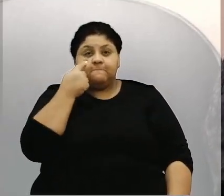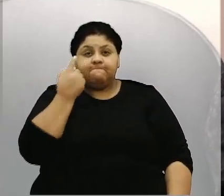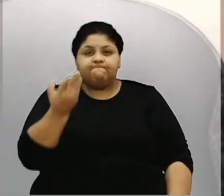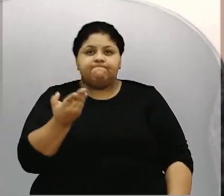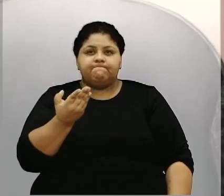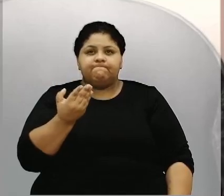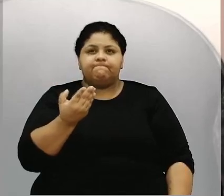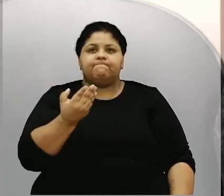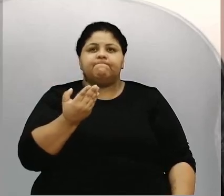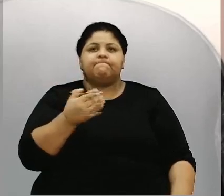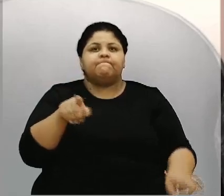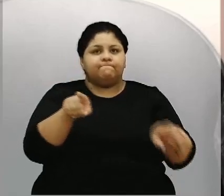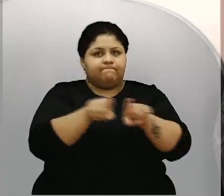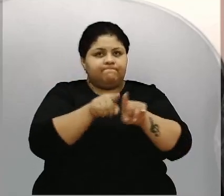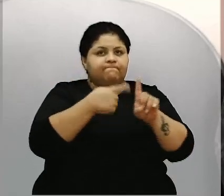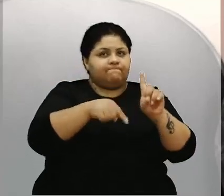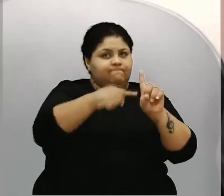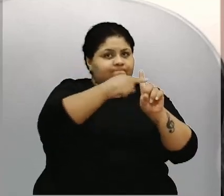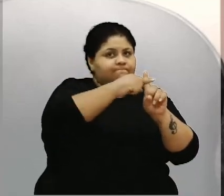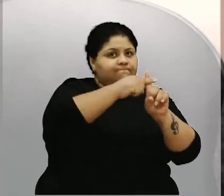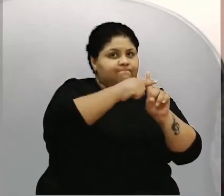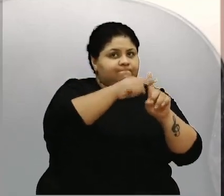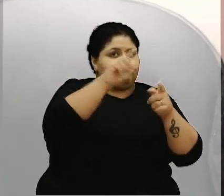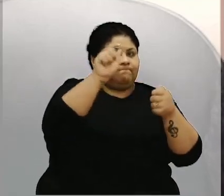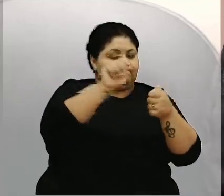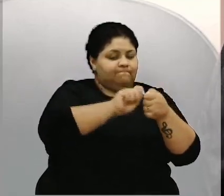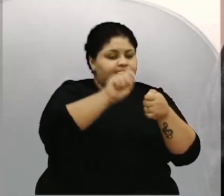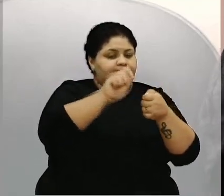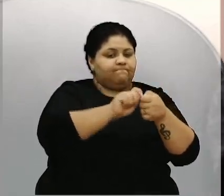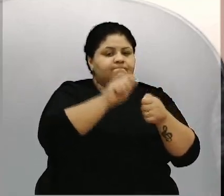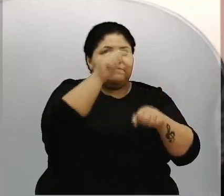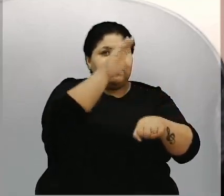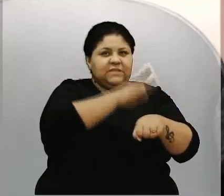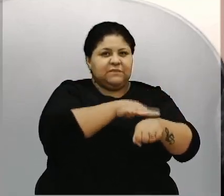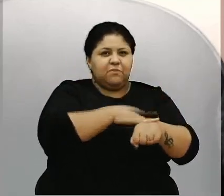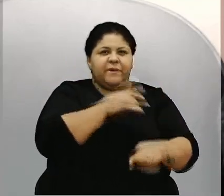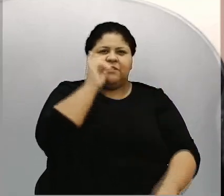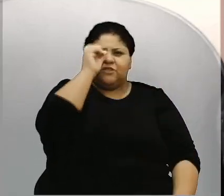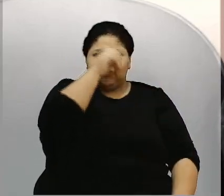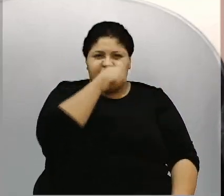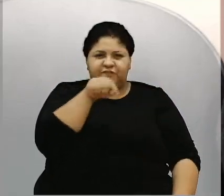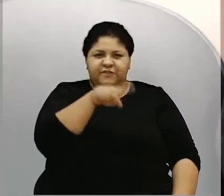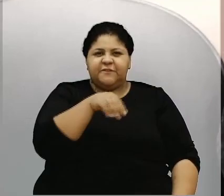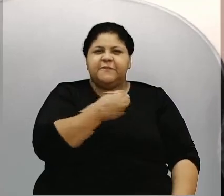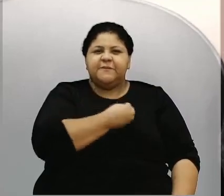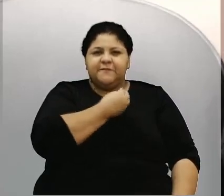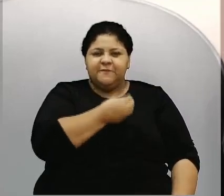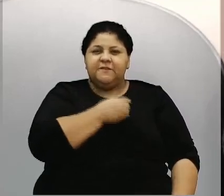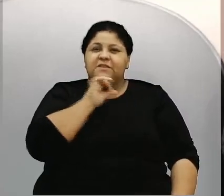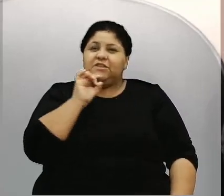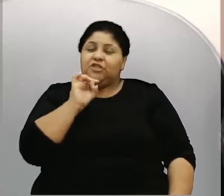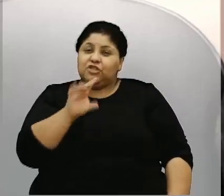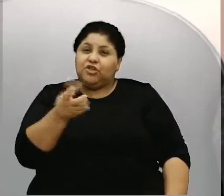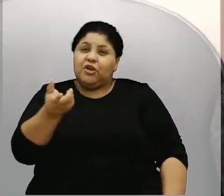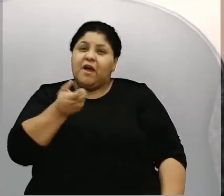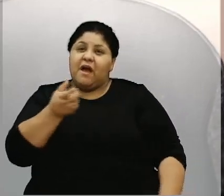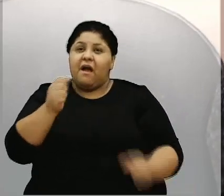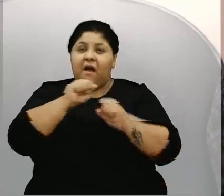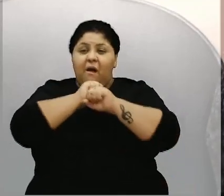coisas também positivas sendo feitas em relação a esse momento tão difícil que a gente vive. E eu só quero externar